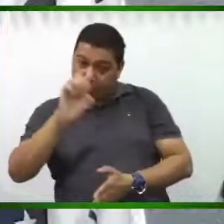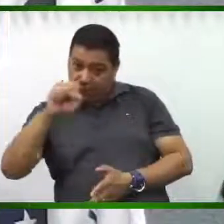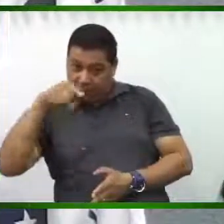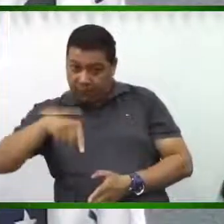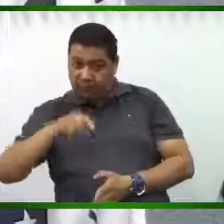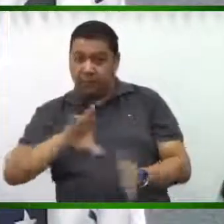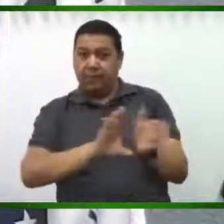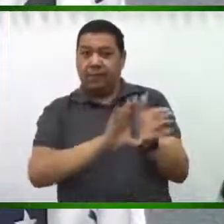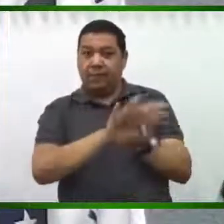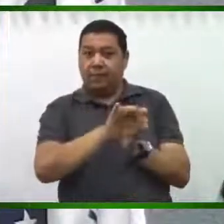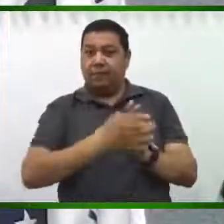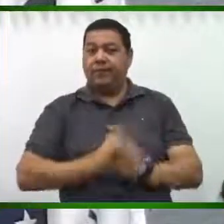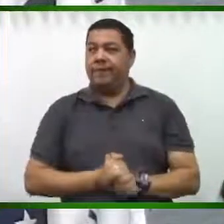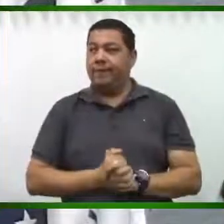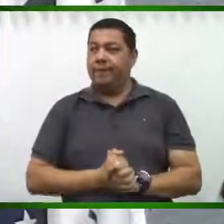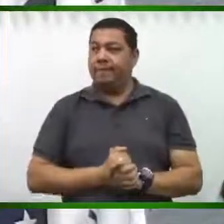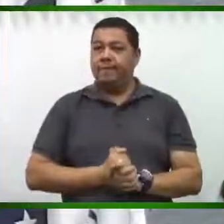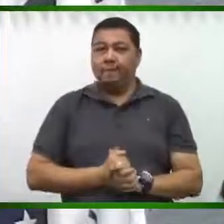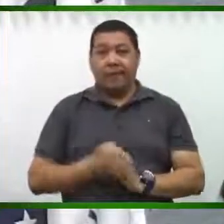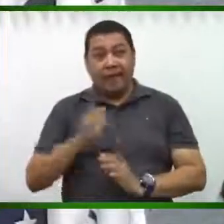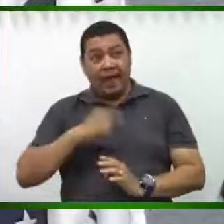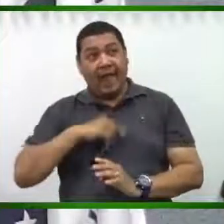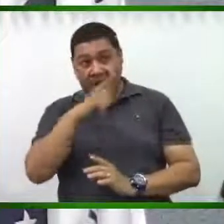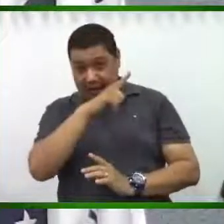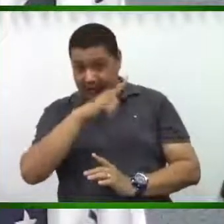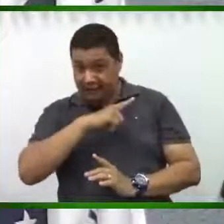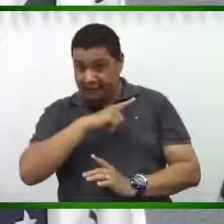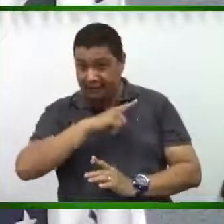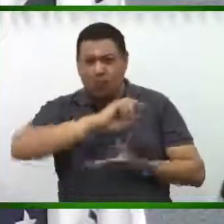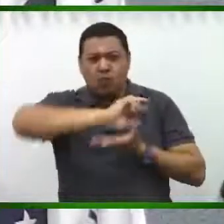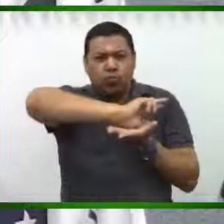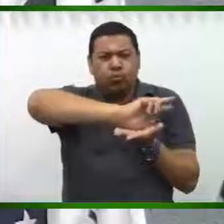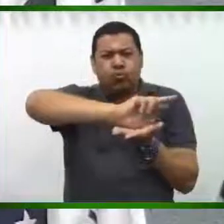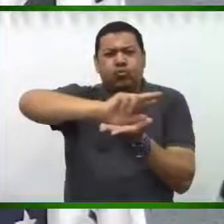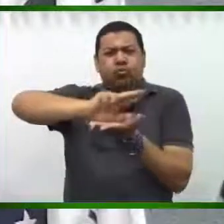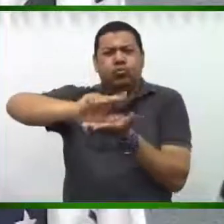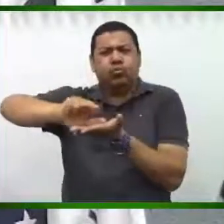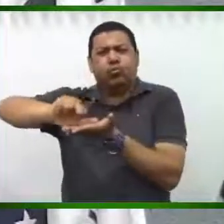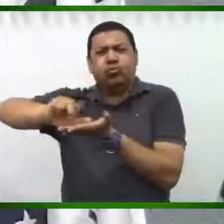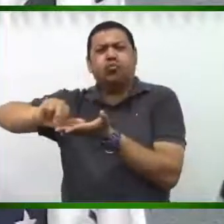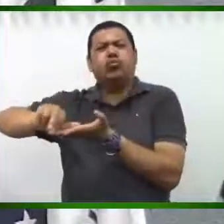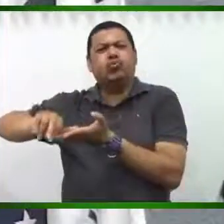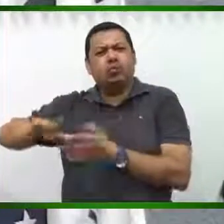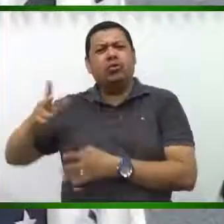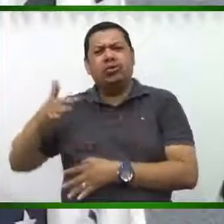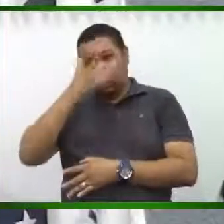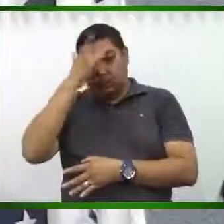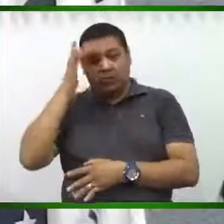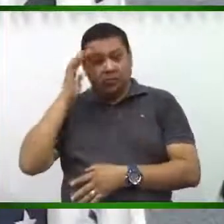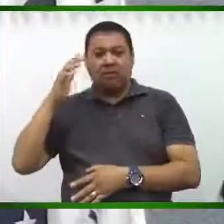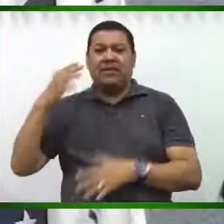município. Lá atende muitas pessoas naquele postinho.